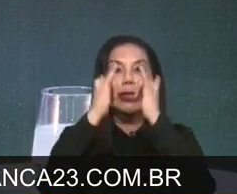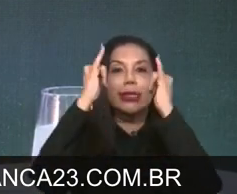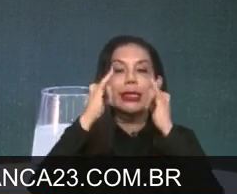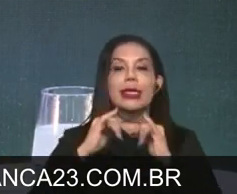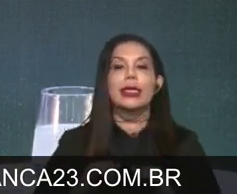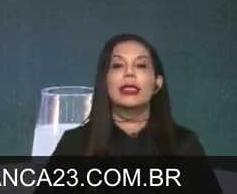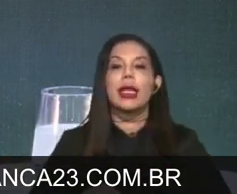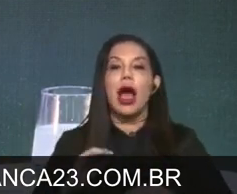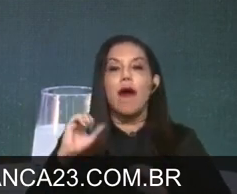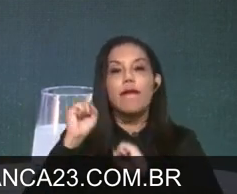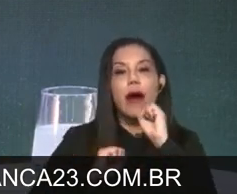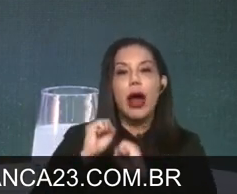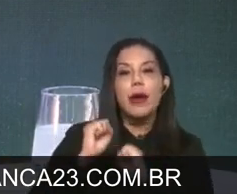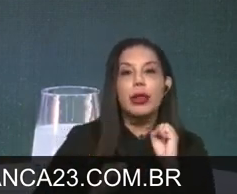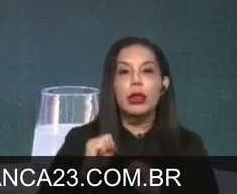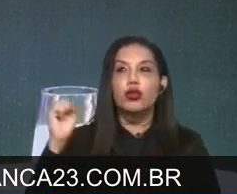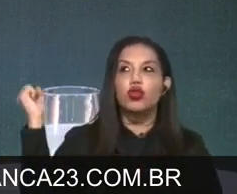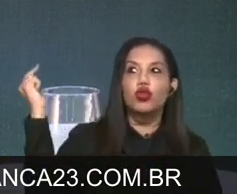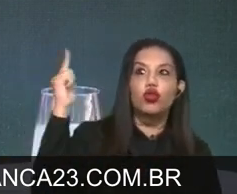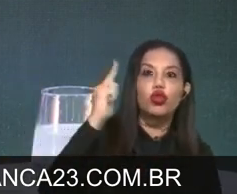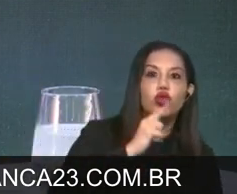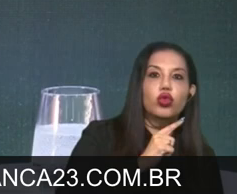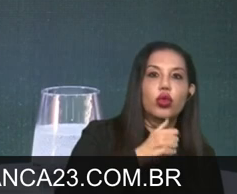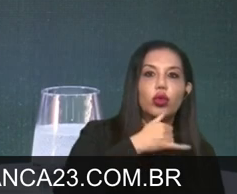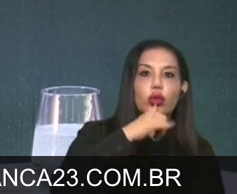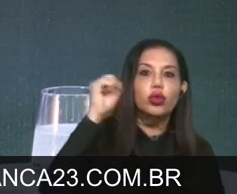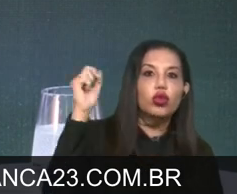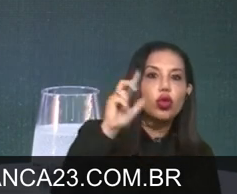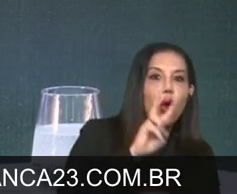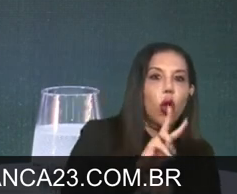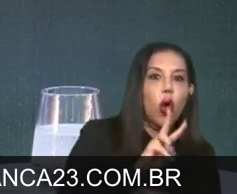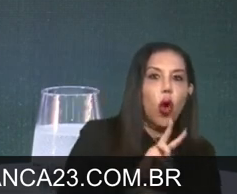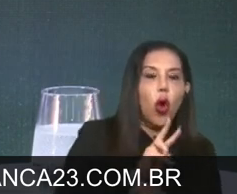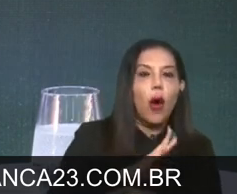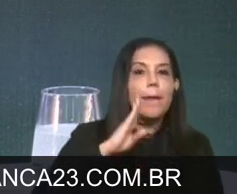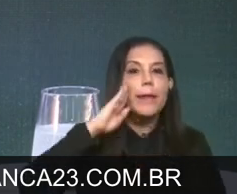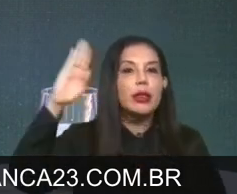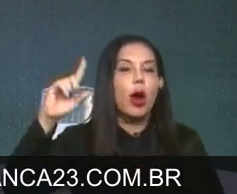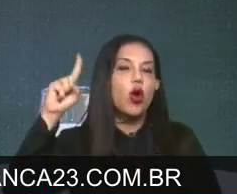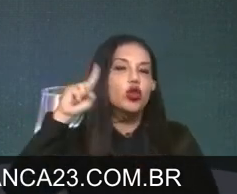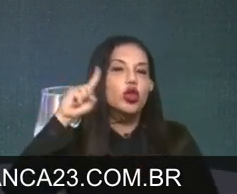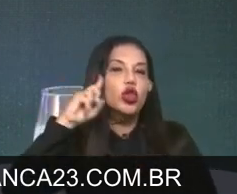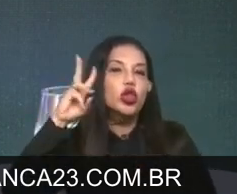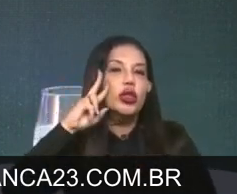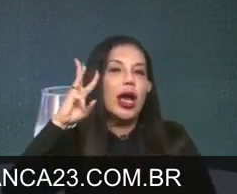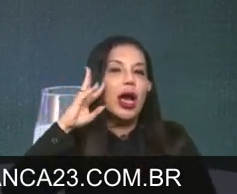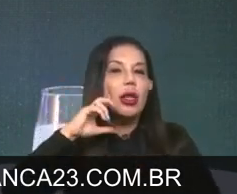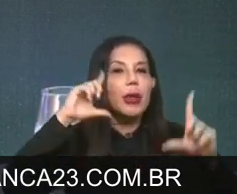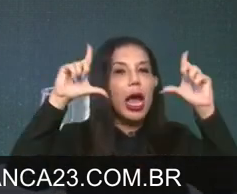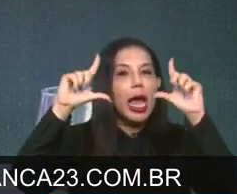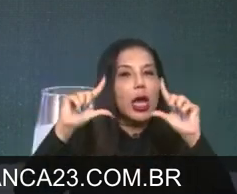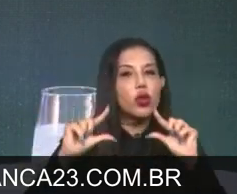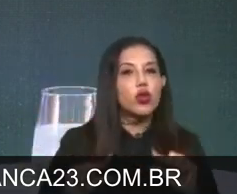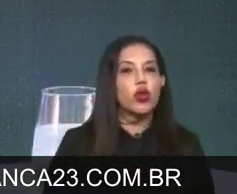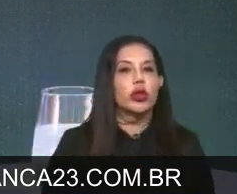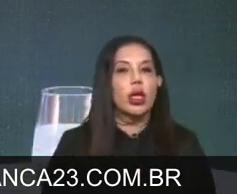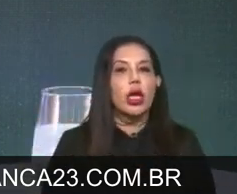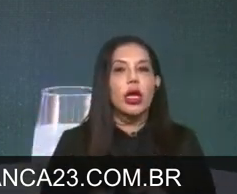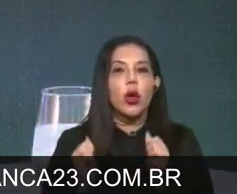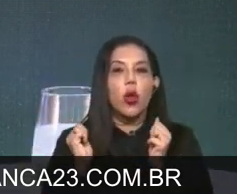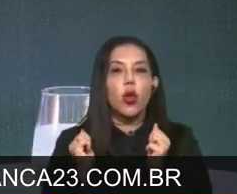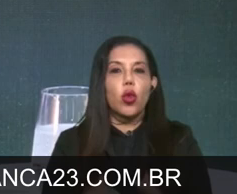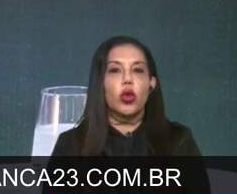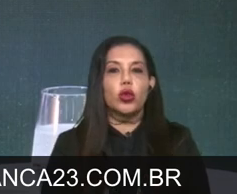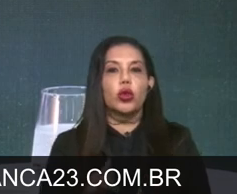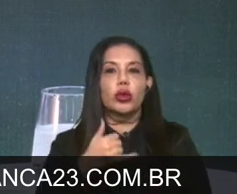de energia solar, né? Que vai ter fonte de energia diária, vai reduzir o custo de energia